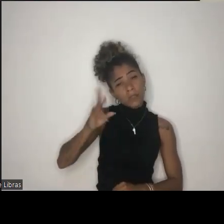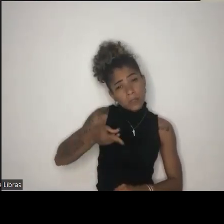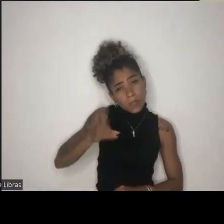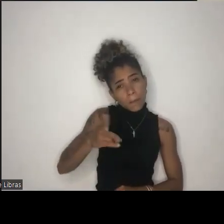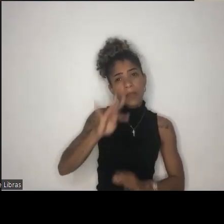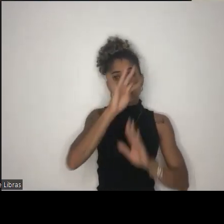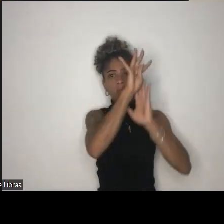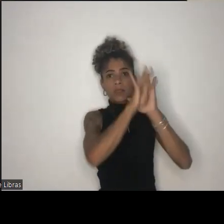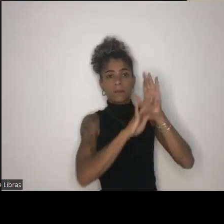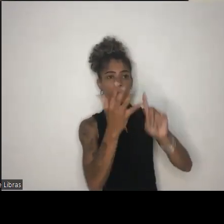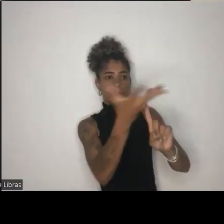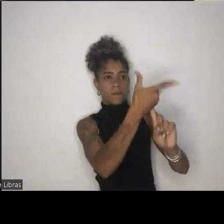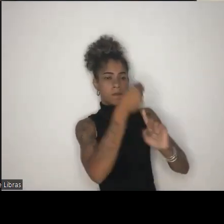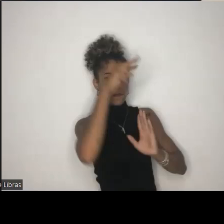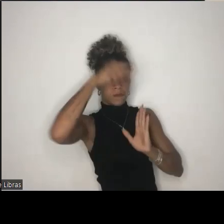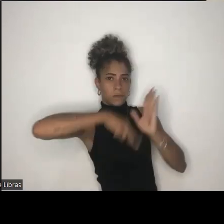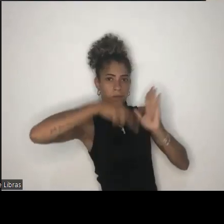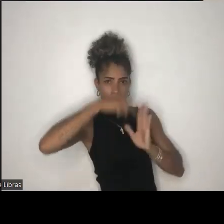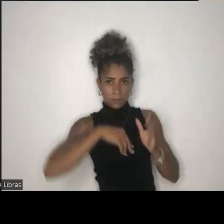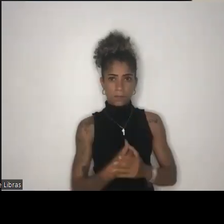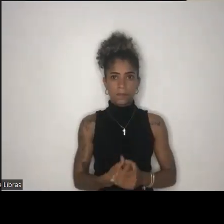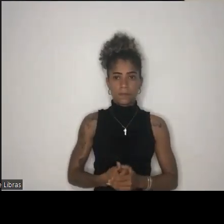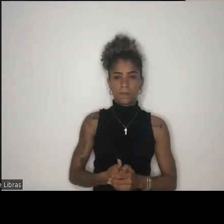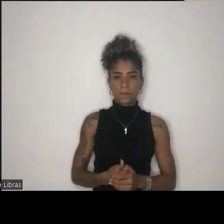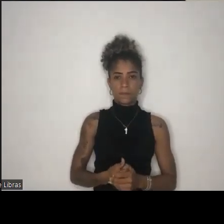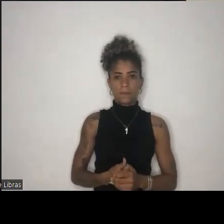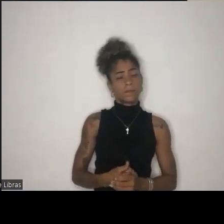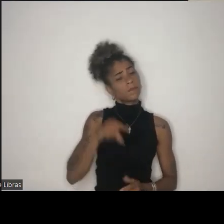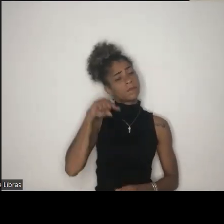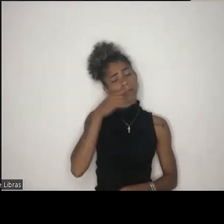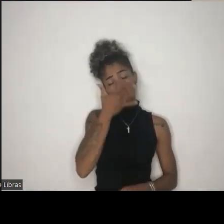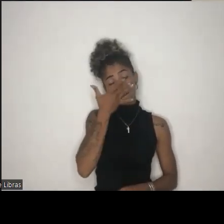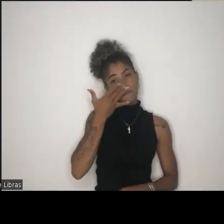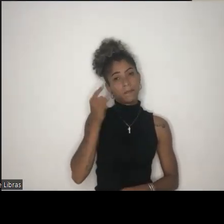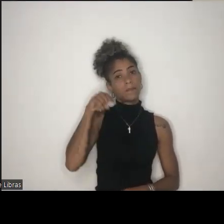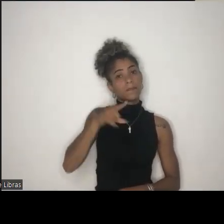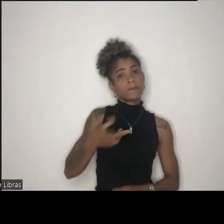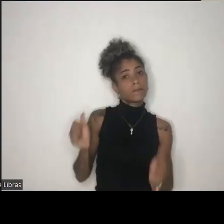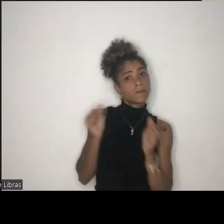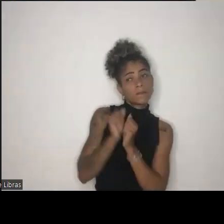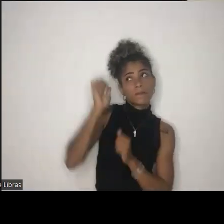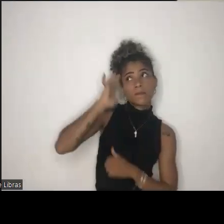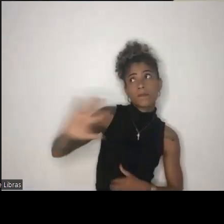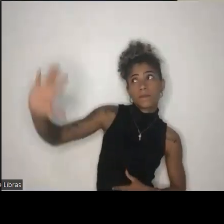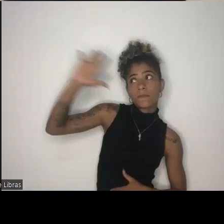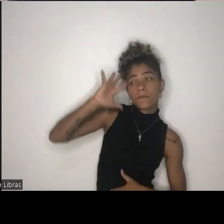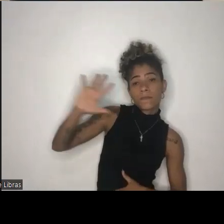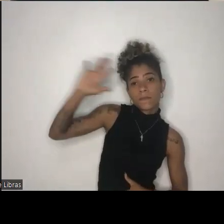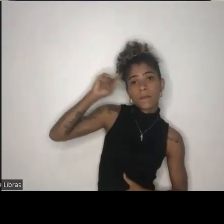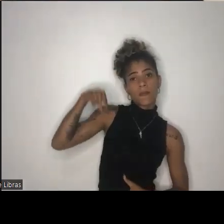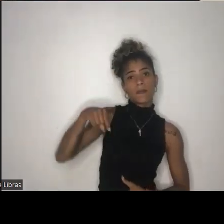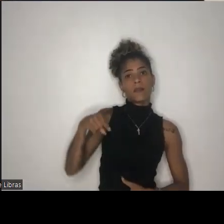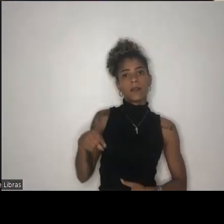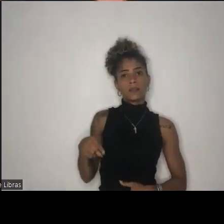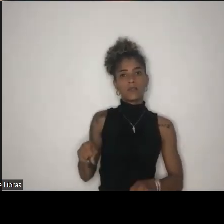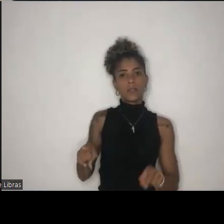de artista para ler Então é isso daí é junto com a filosofia eu coloquei esse texto para